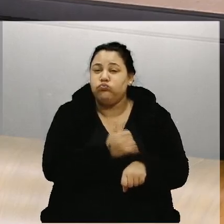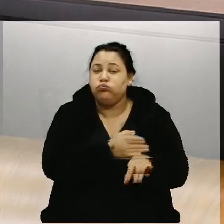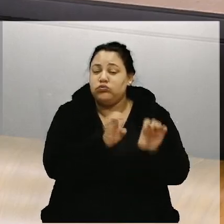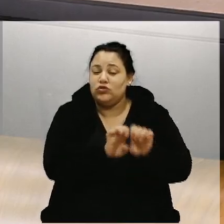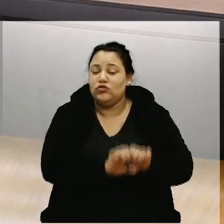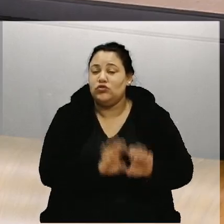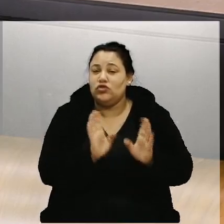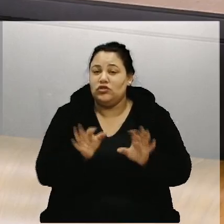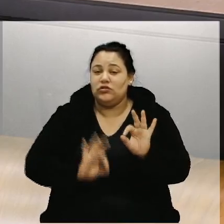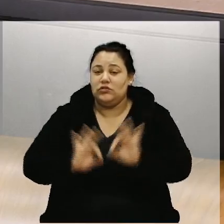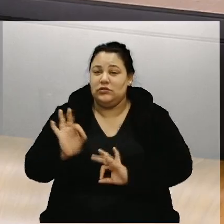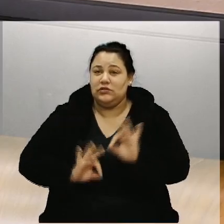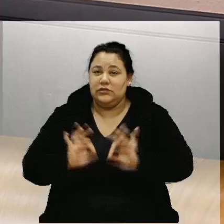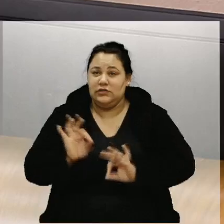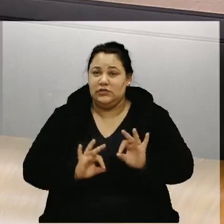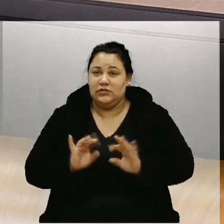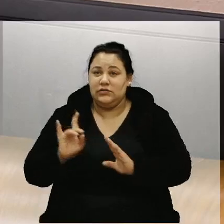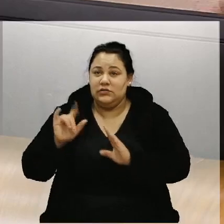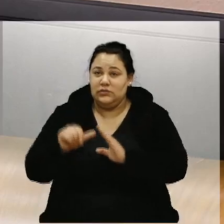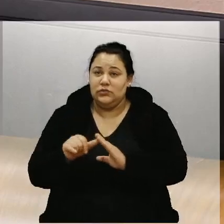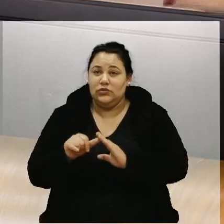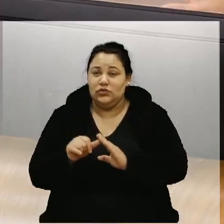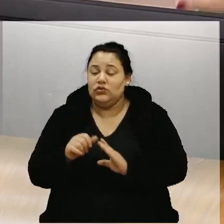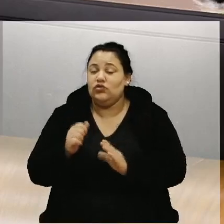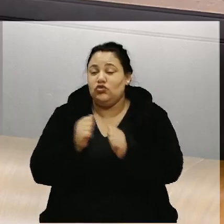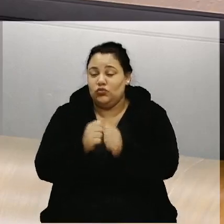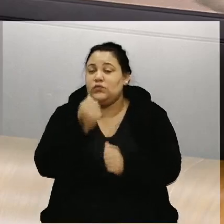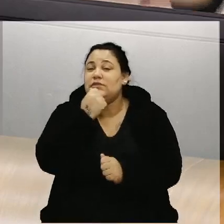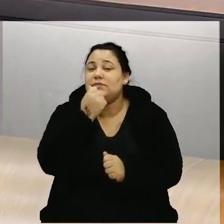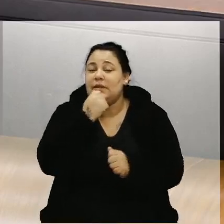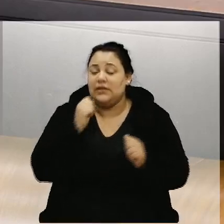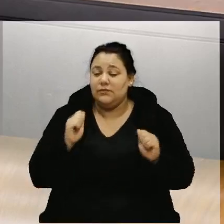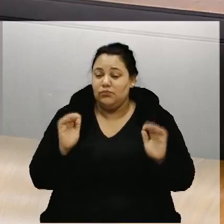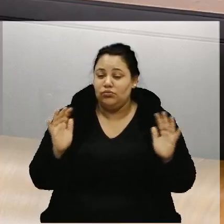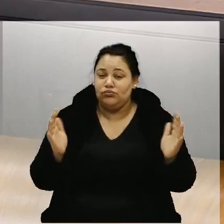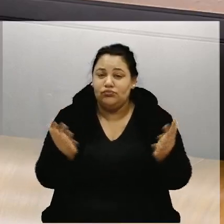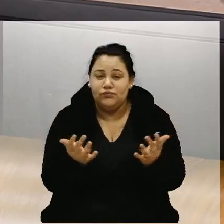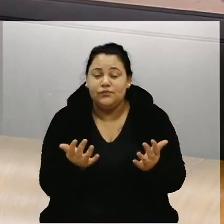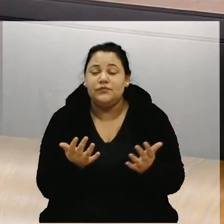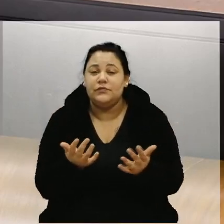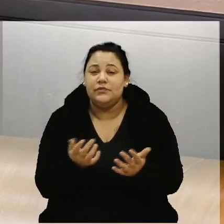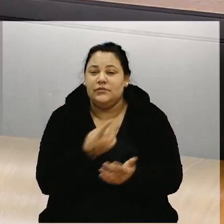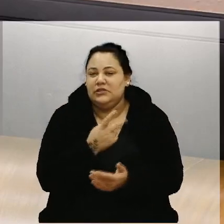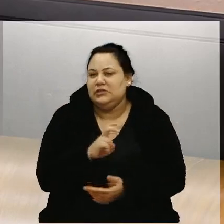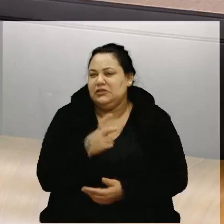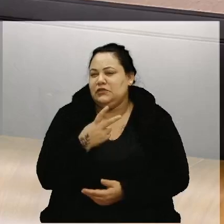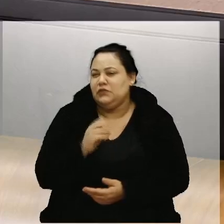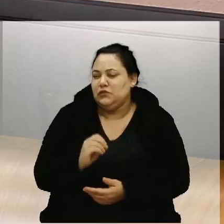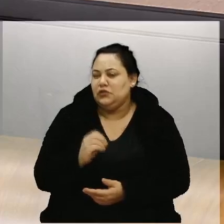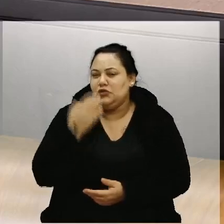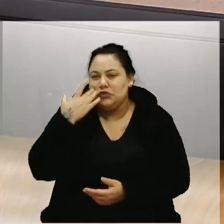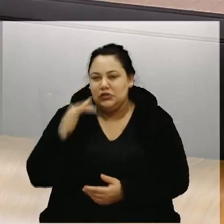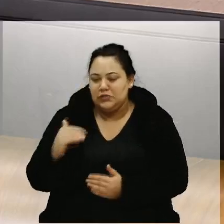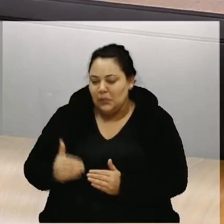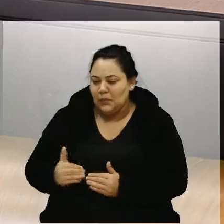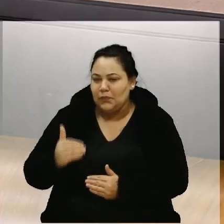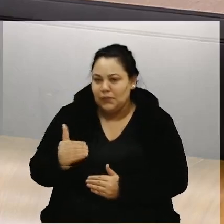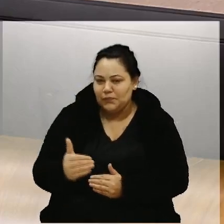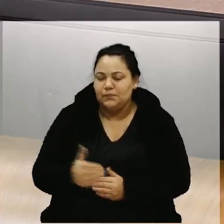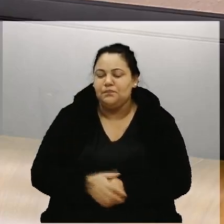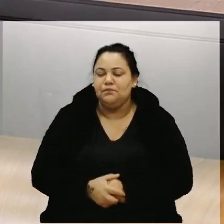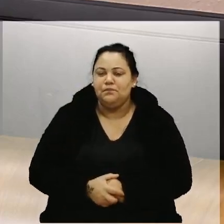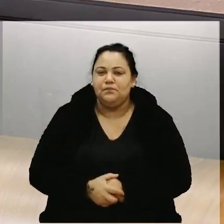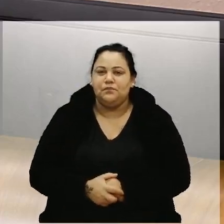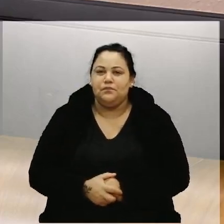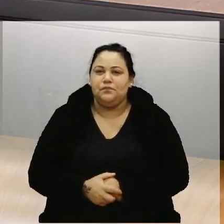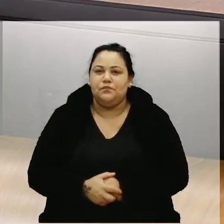organizada depois das cabeceiras das pontes com as rochas, e isso para 15, 20 dias a partir da semana que vem. E queria dizer, o senhor está falando sobre